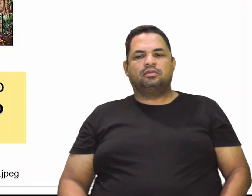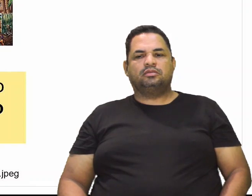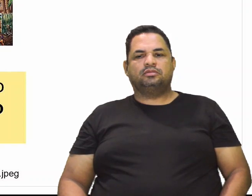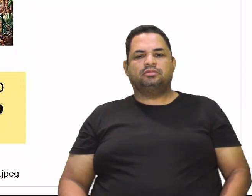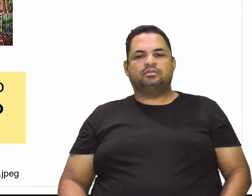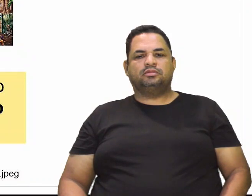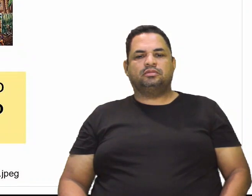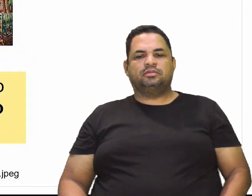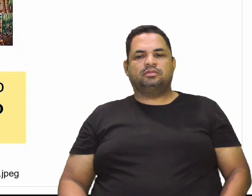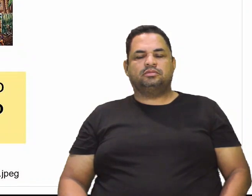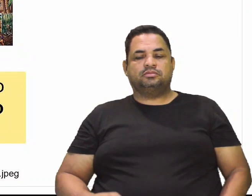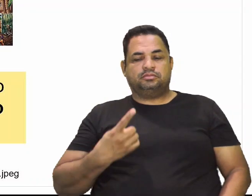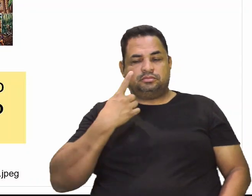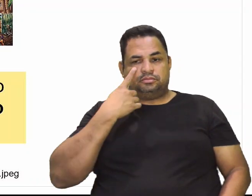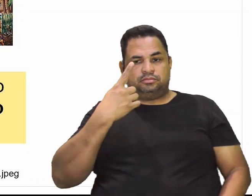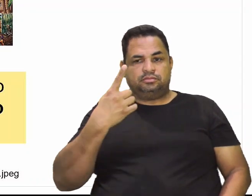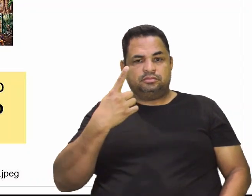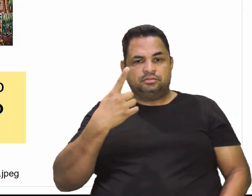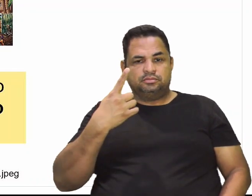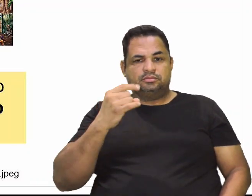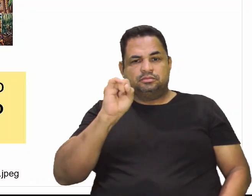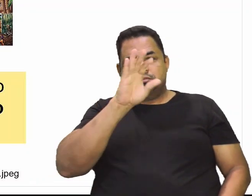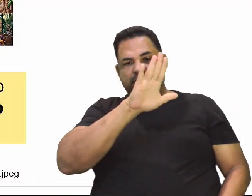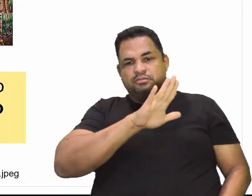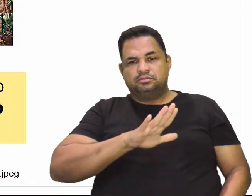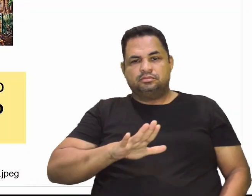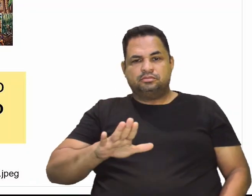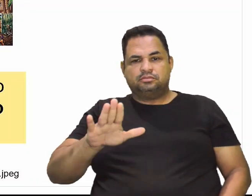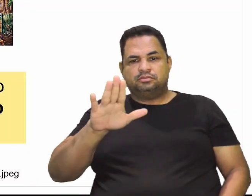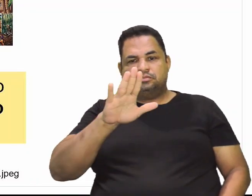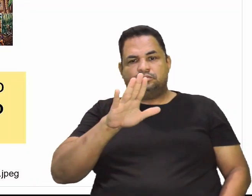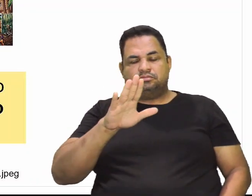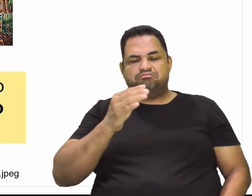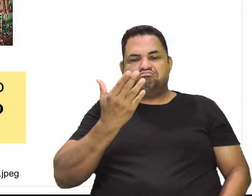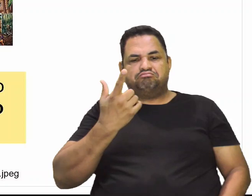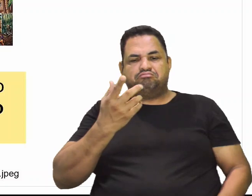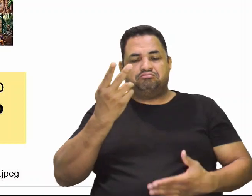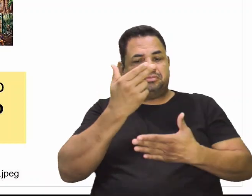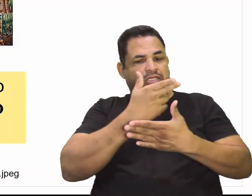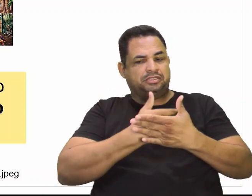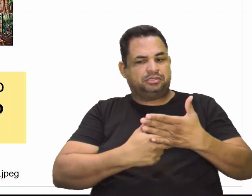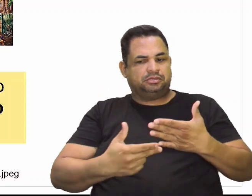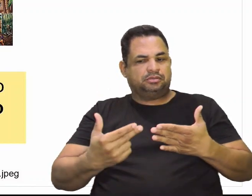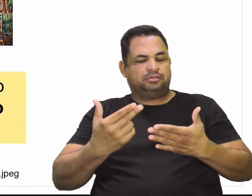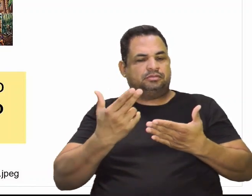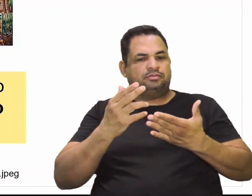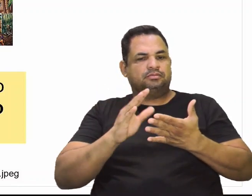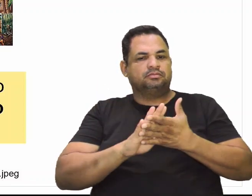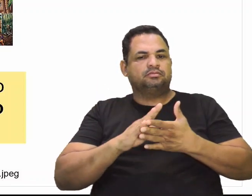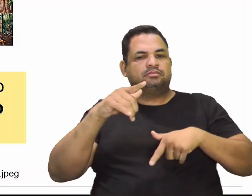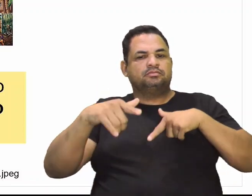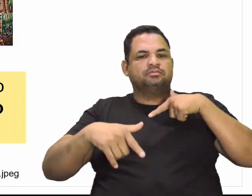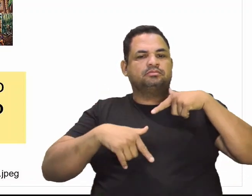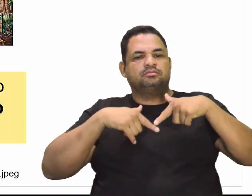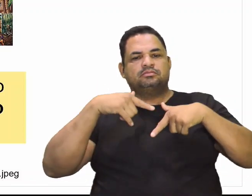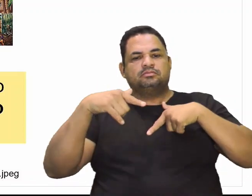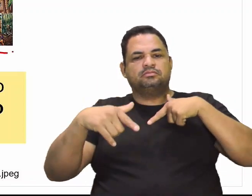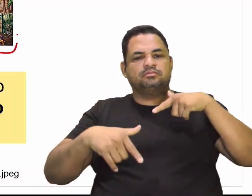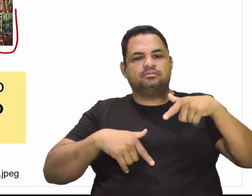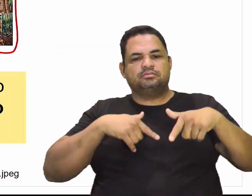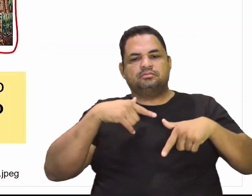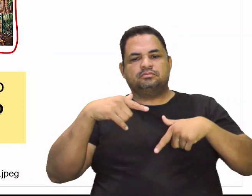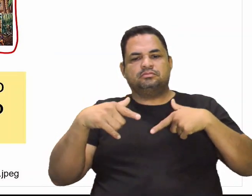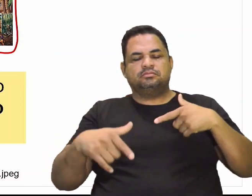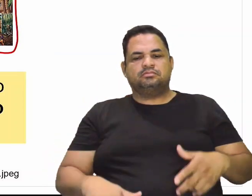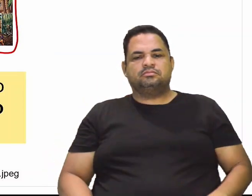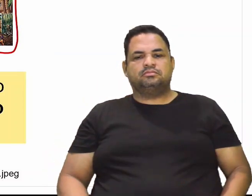observe. Claro que isso aqui é uma imagem puramente ilustrativa. Aqui eles trabalhando